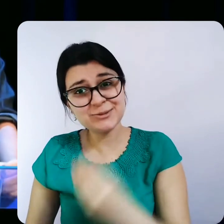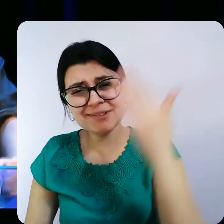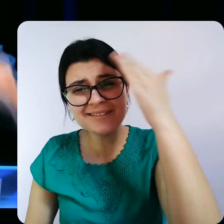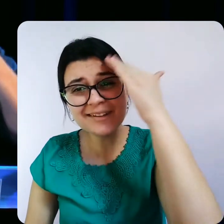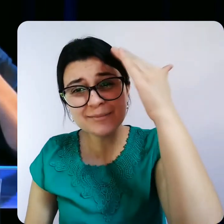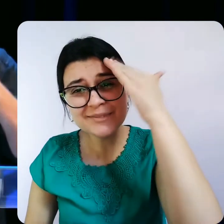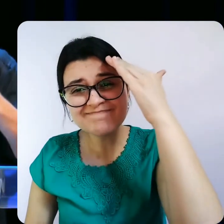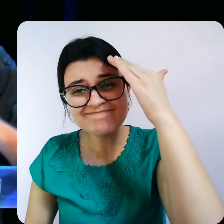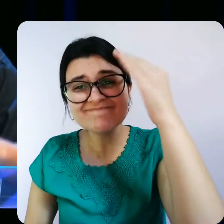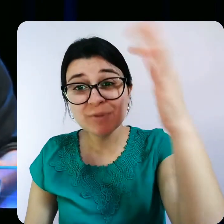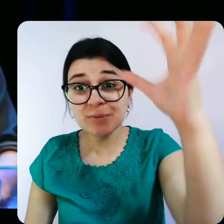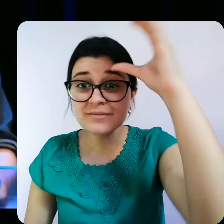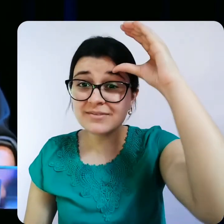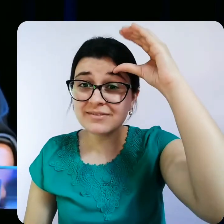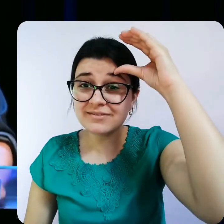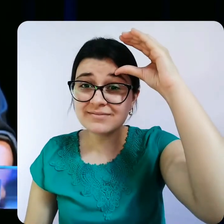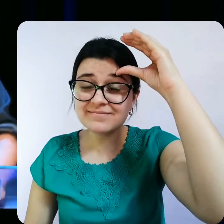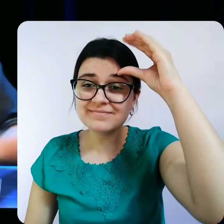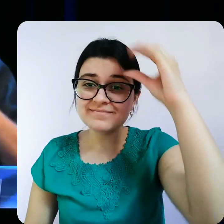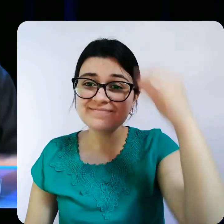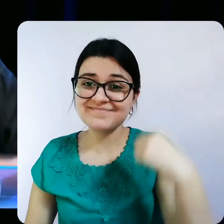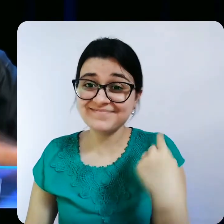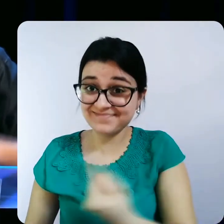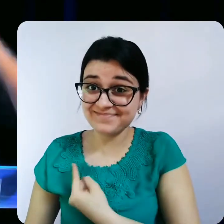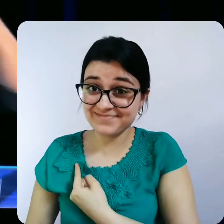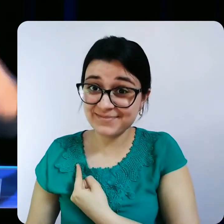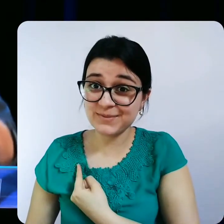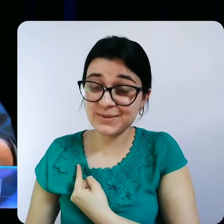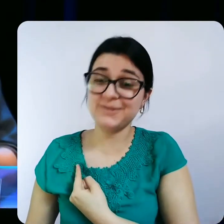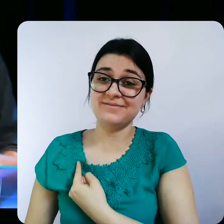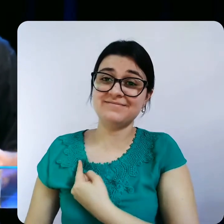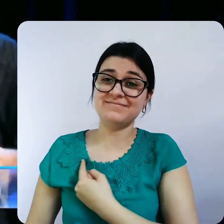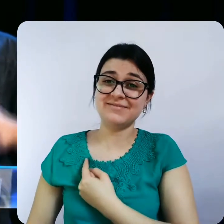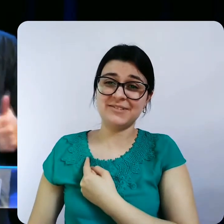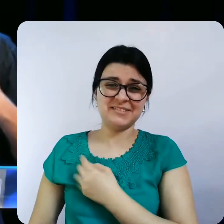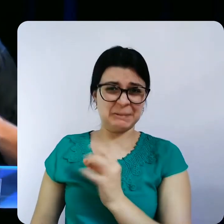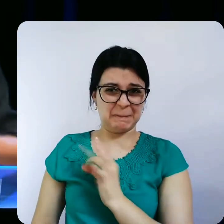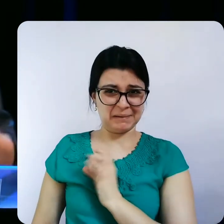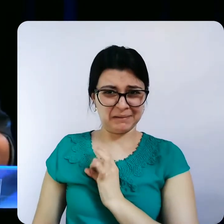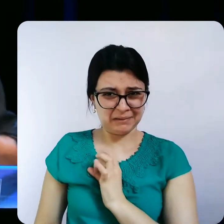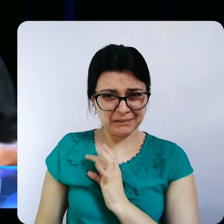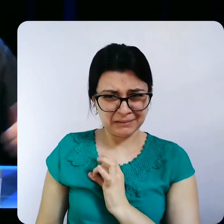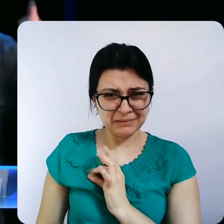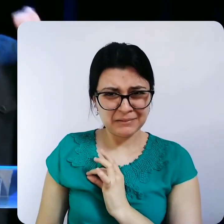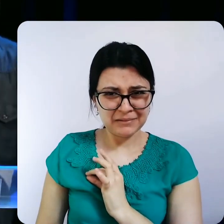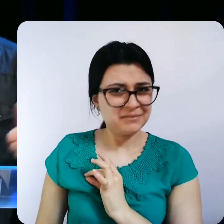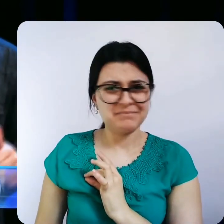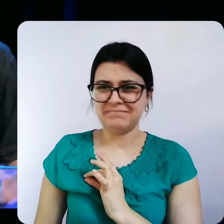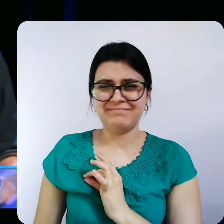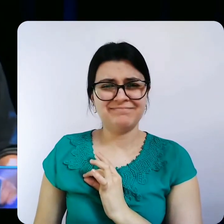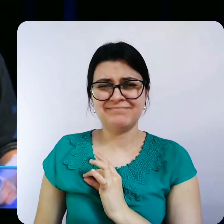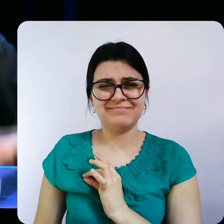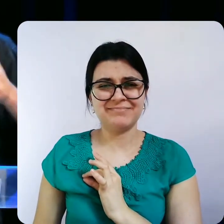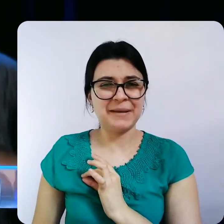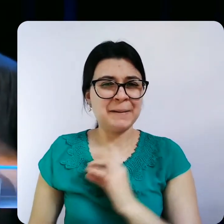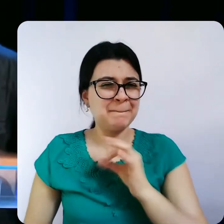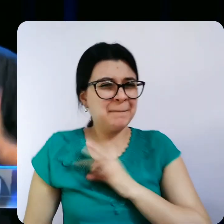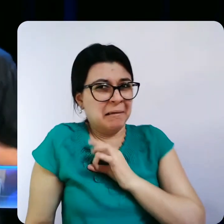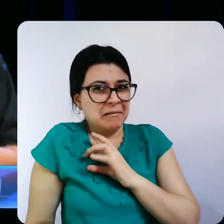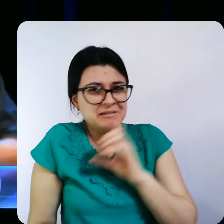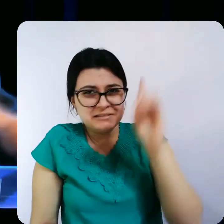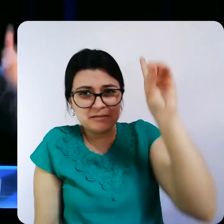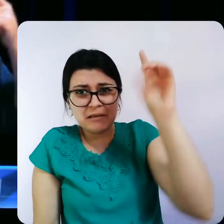Nós sabemos que somos filhos. Quando alguém é filho, não tem medo. Quando o filho sabe que é filho, ele não tem medo do pai. Quando o